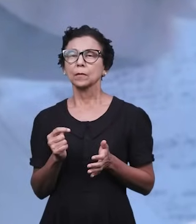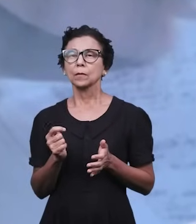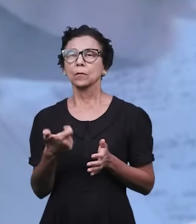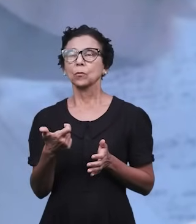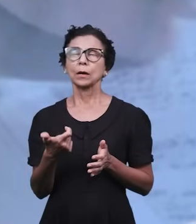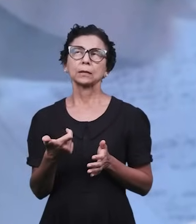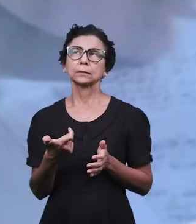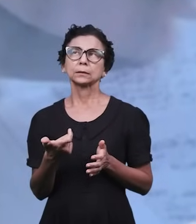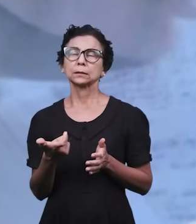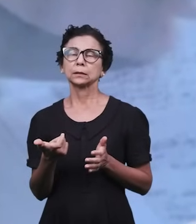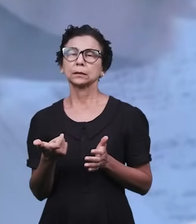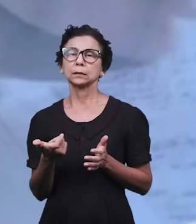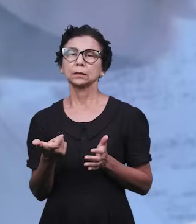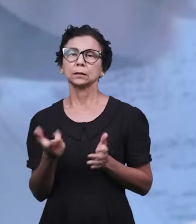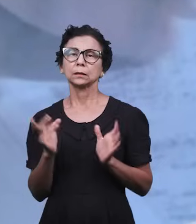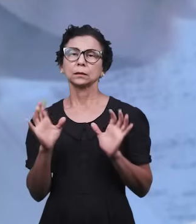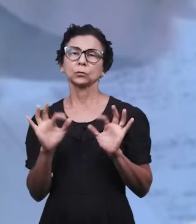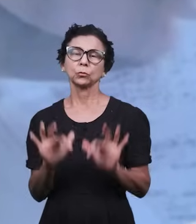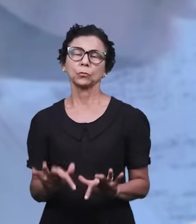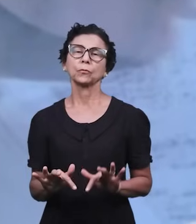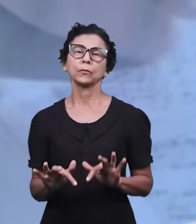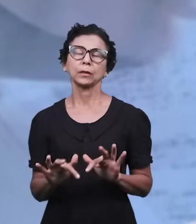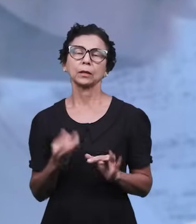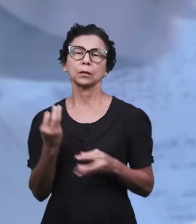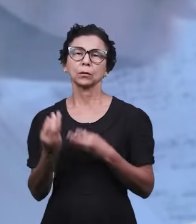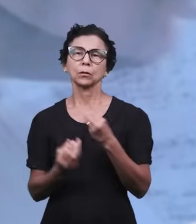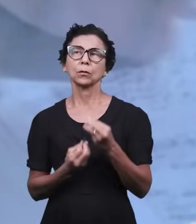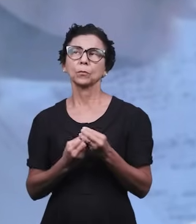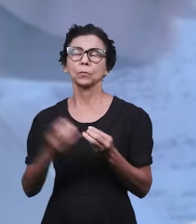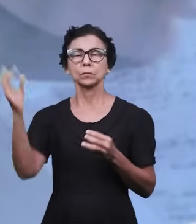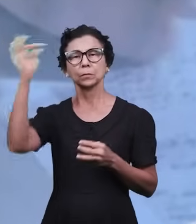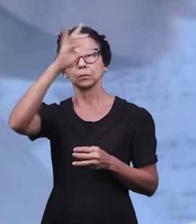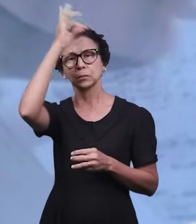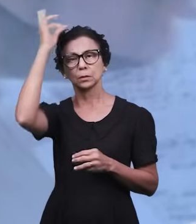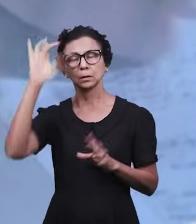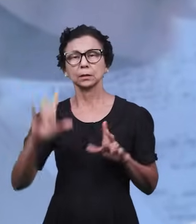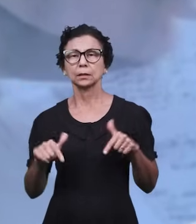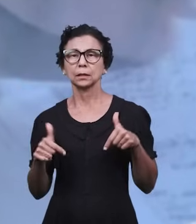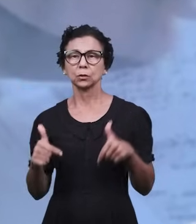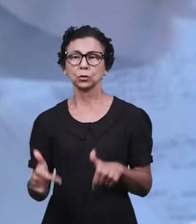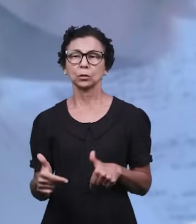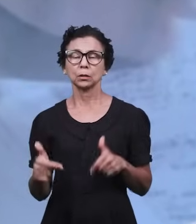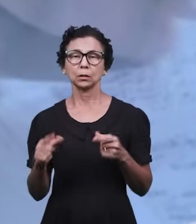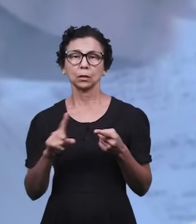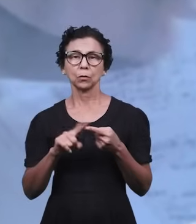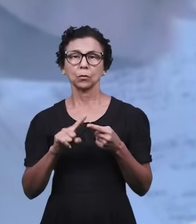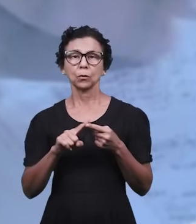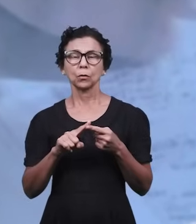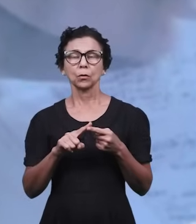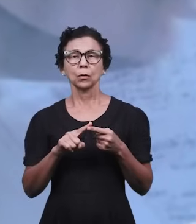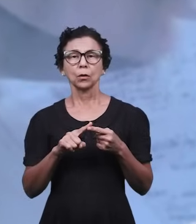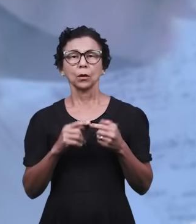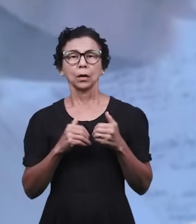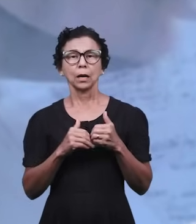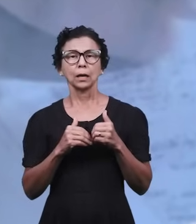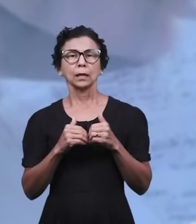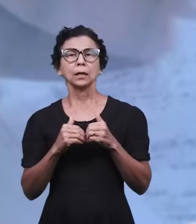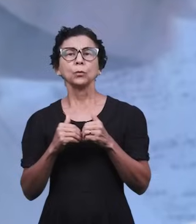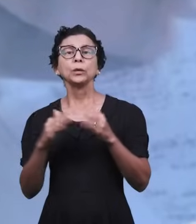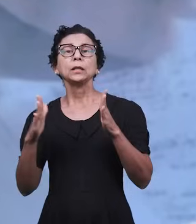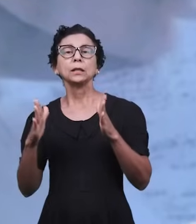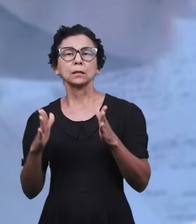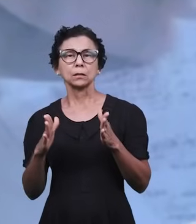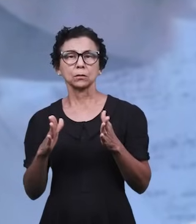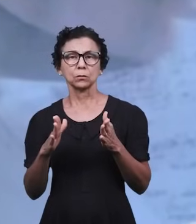esse despertamento espiritual. Então, na verdade, o fundamento e fundador, nós sempre levamos para Jesus, né? Tem